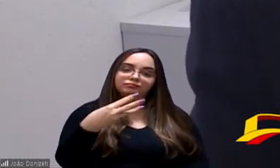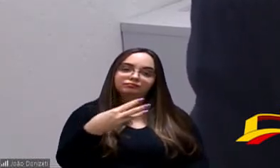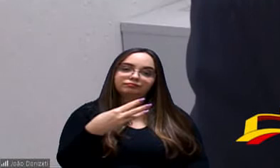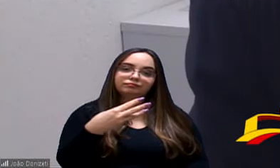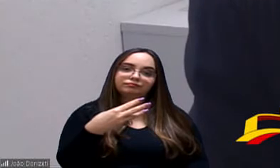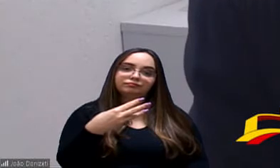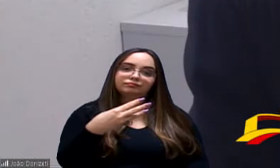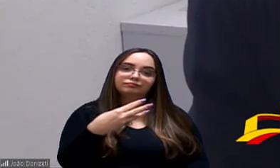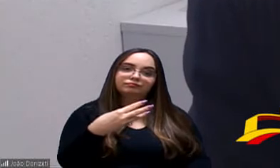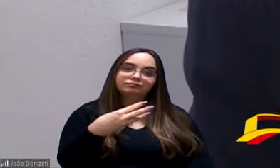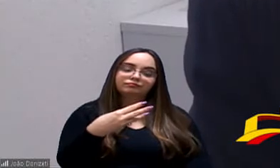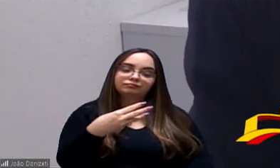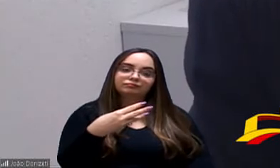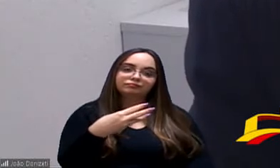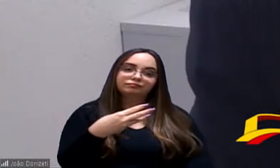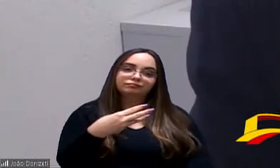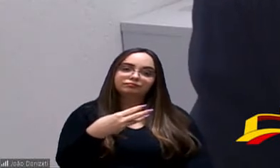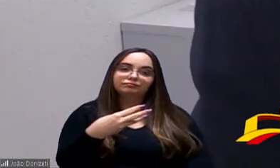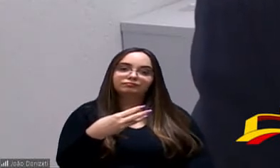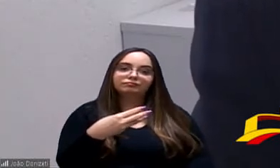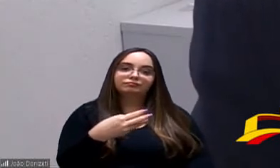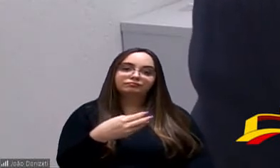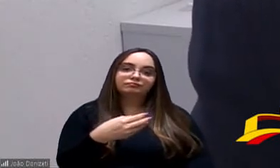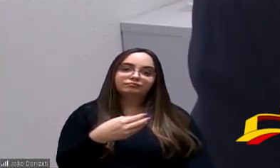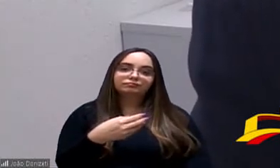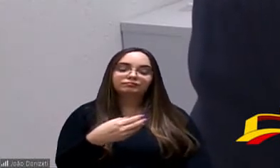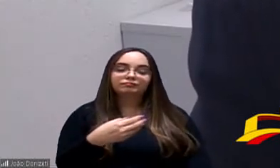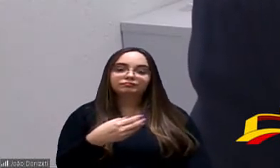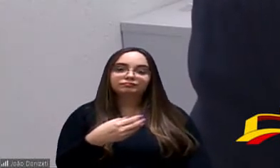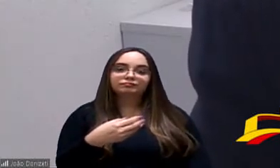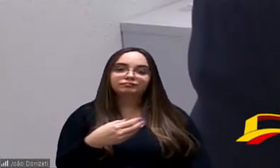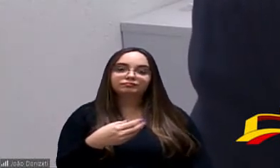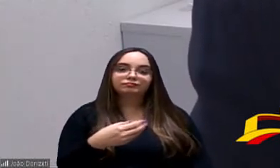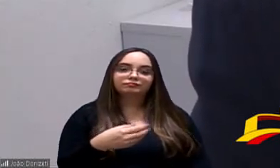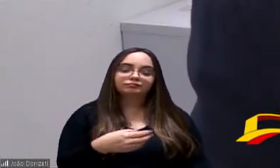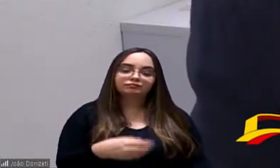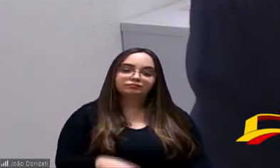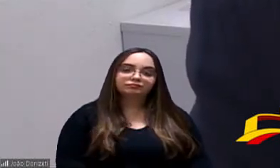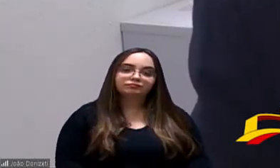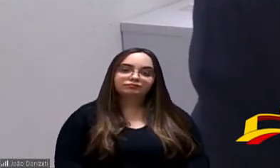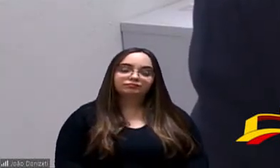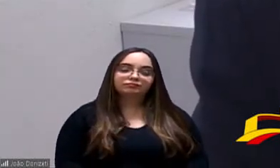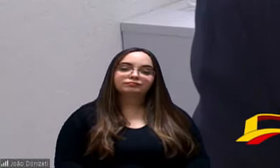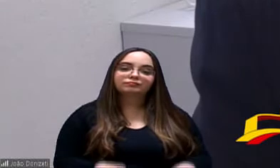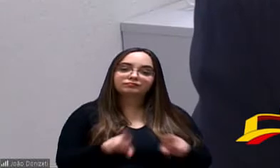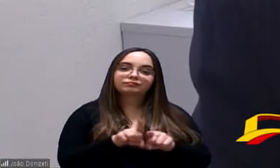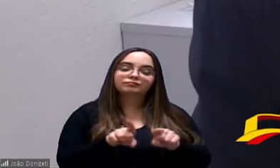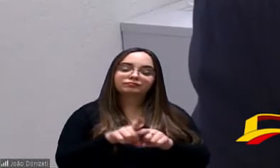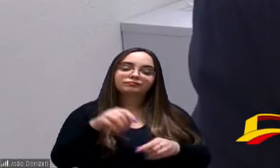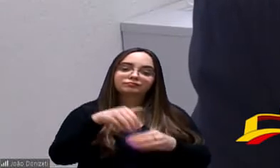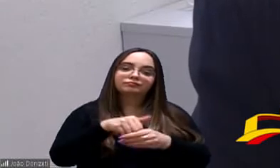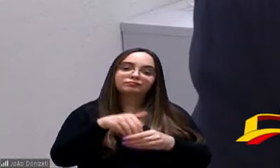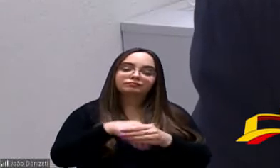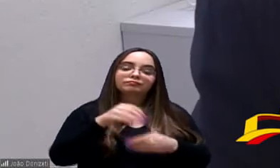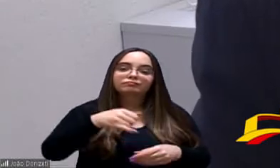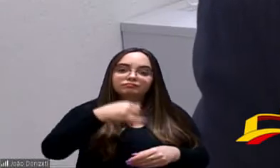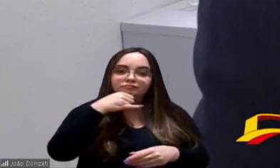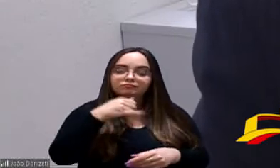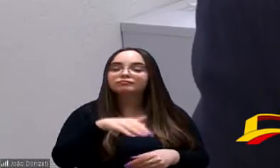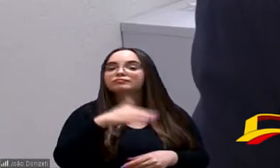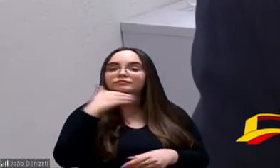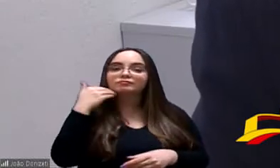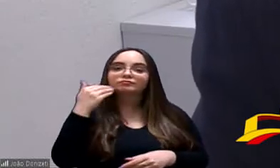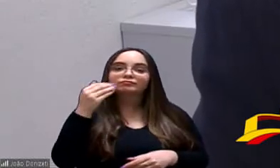presidente. E queiro a mesa do vídeo grande plenário seja consignado em ata dos trabalhos da presente sessão. Voto de profundo pesar pelo